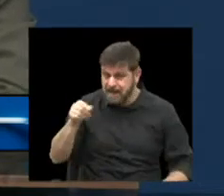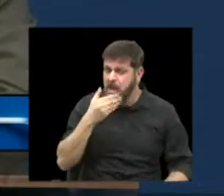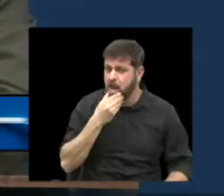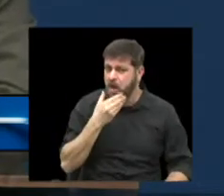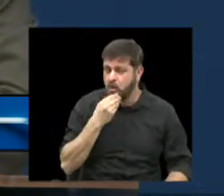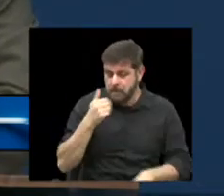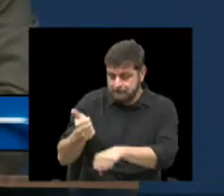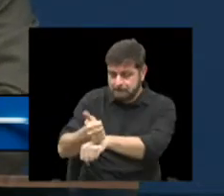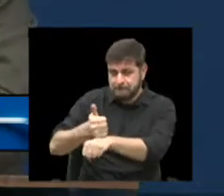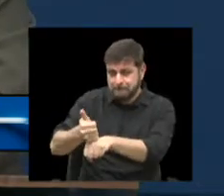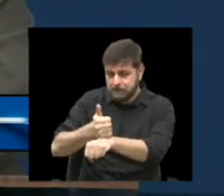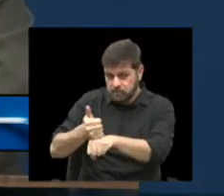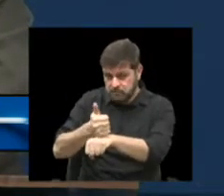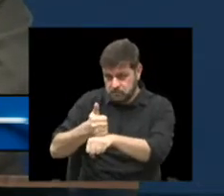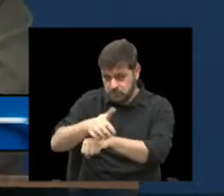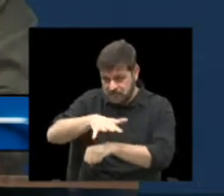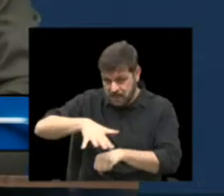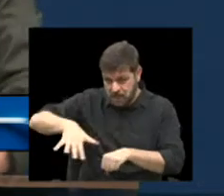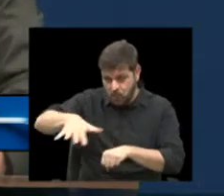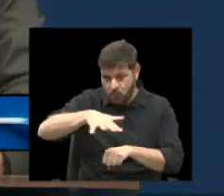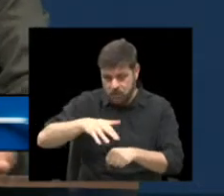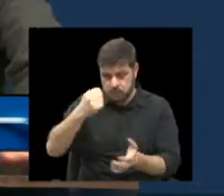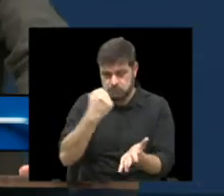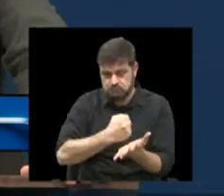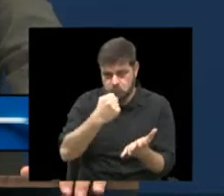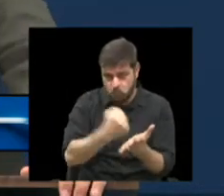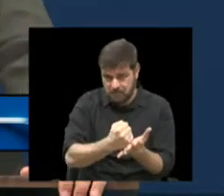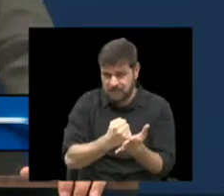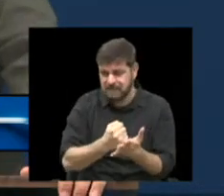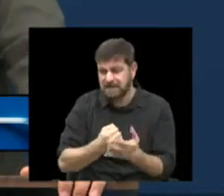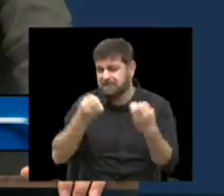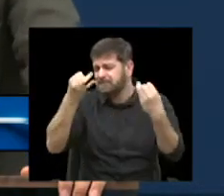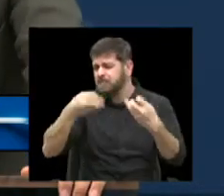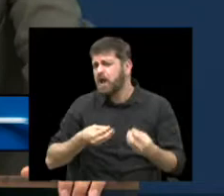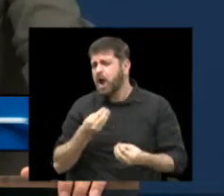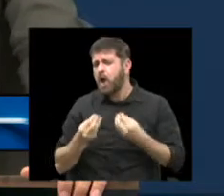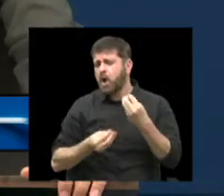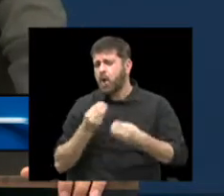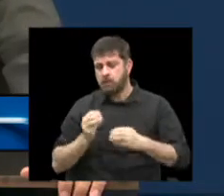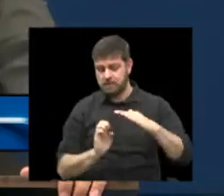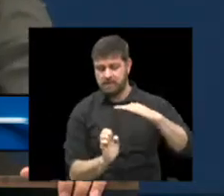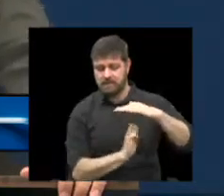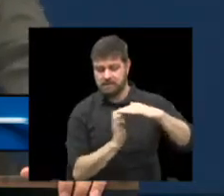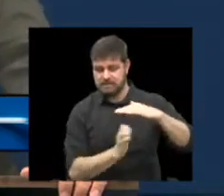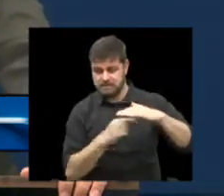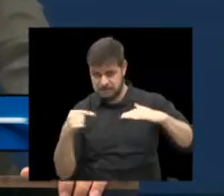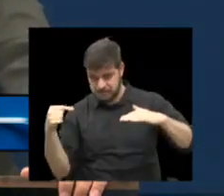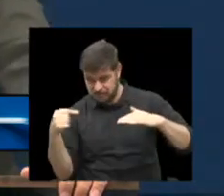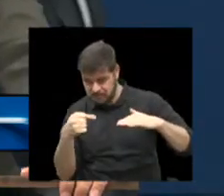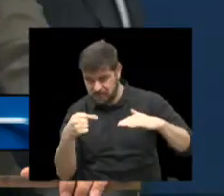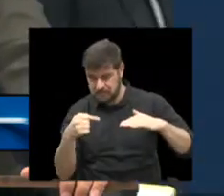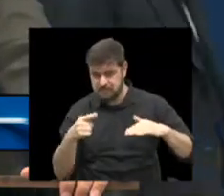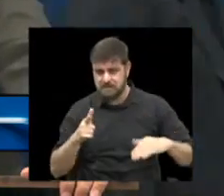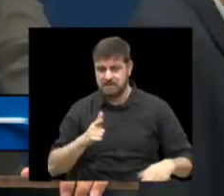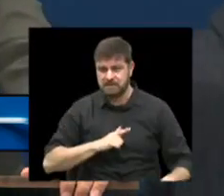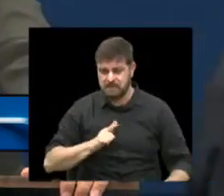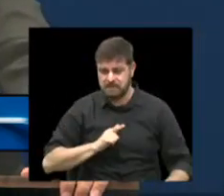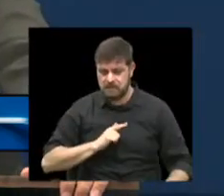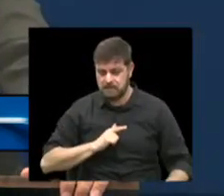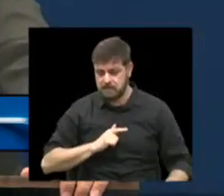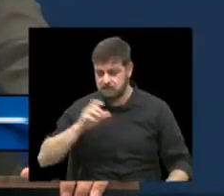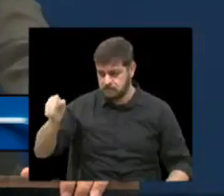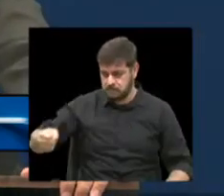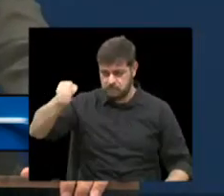consultor, ele vai nos falar como que funciona essas grandes empresas para que possa